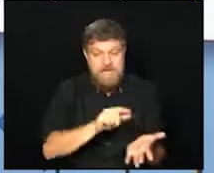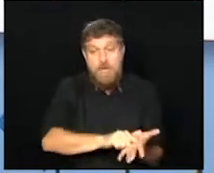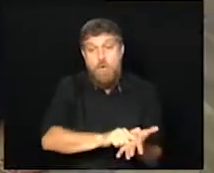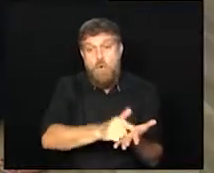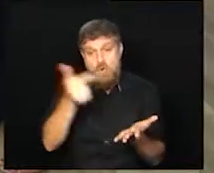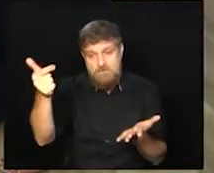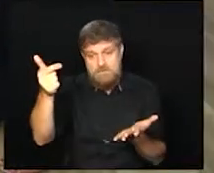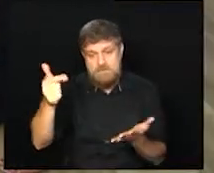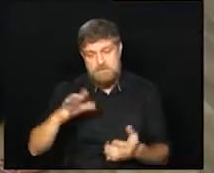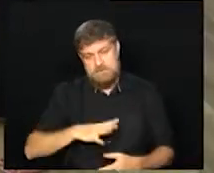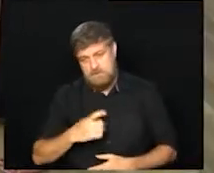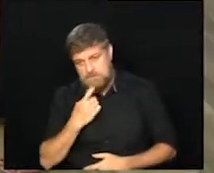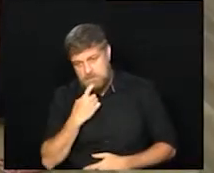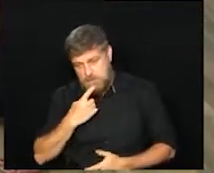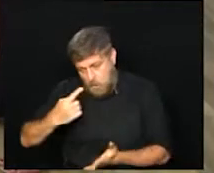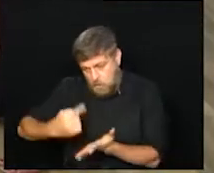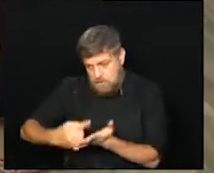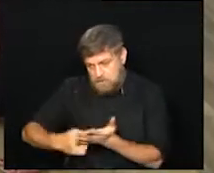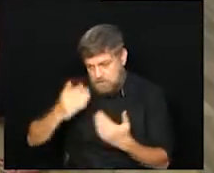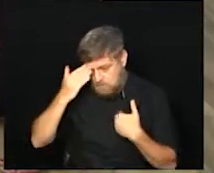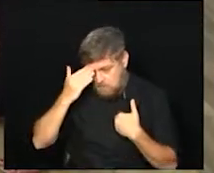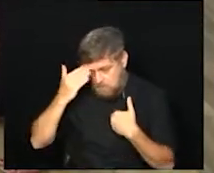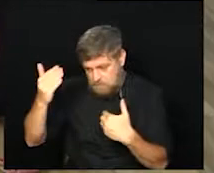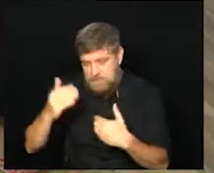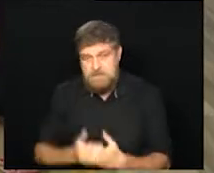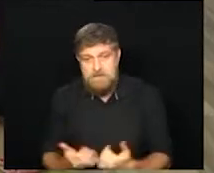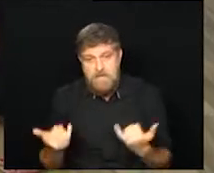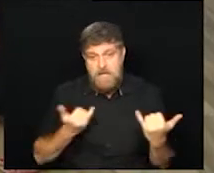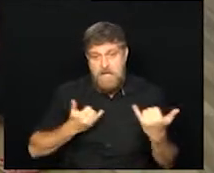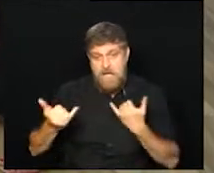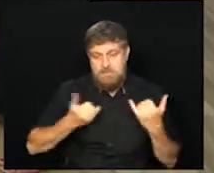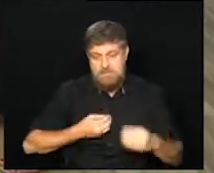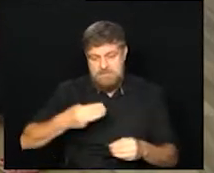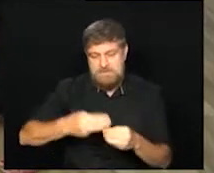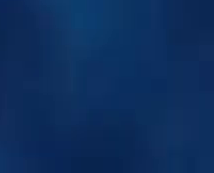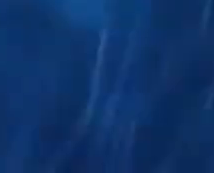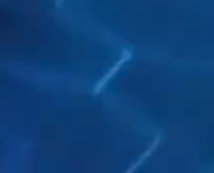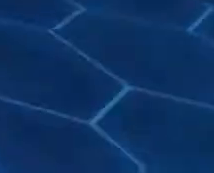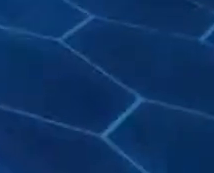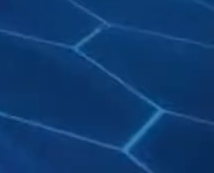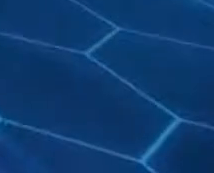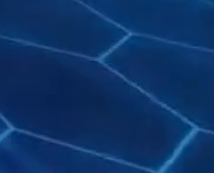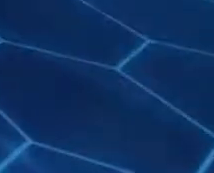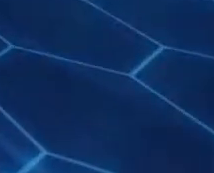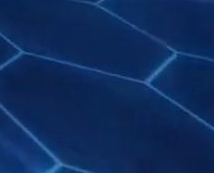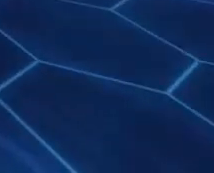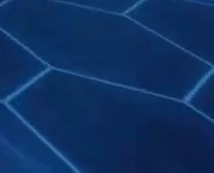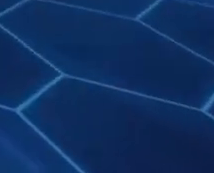município. Combinado então, Mina Abreu. Muito obrigado pelas notícias da Metrópole de Campinas.